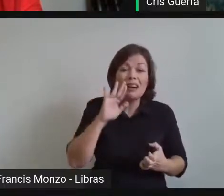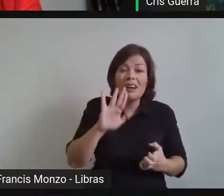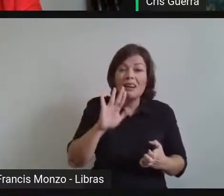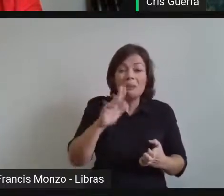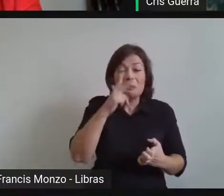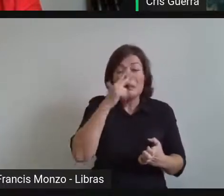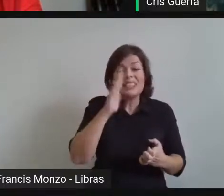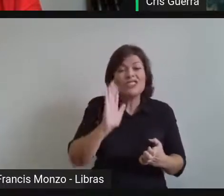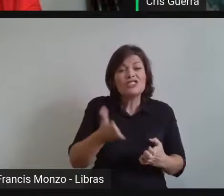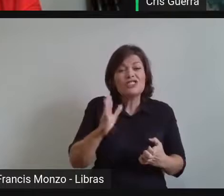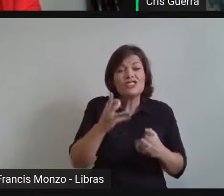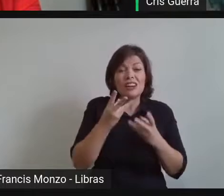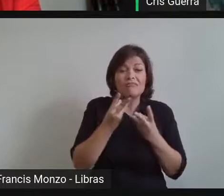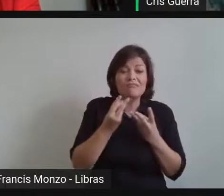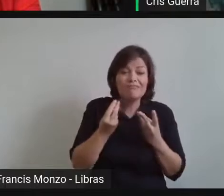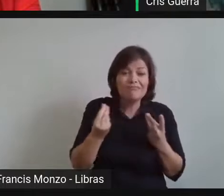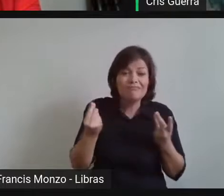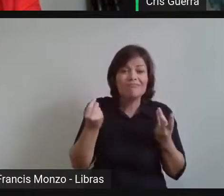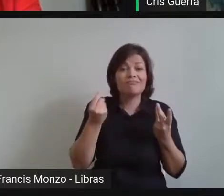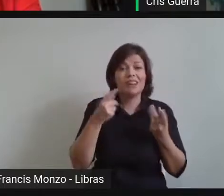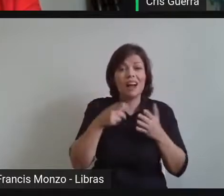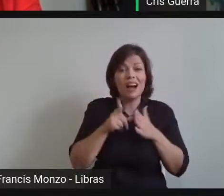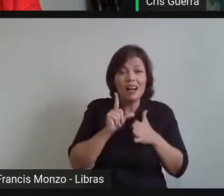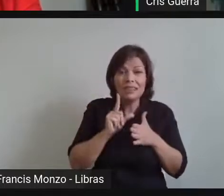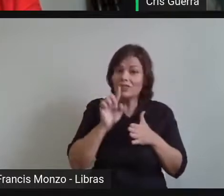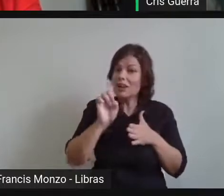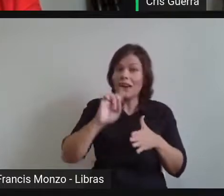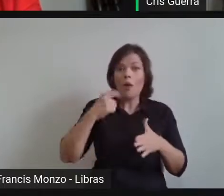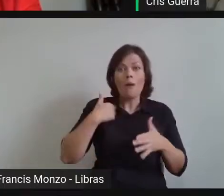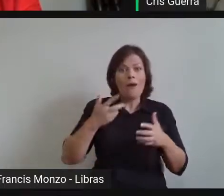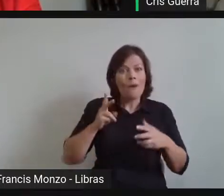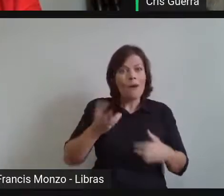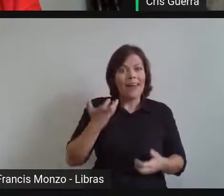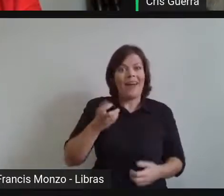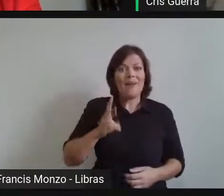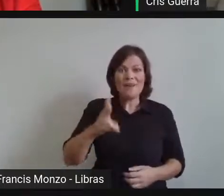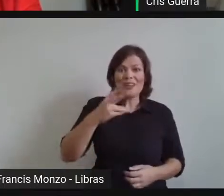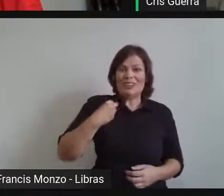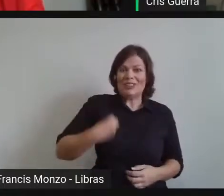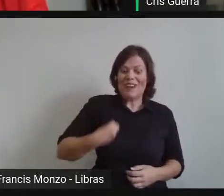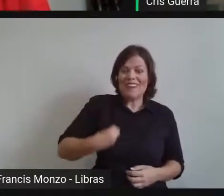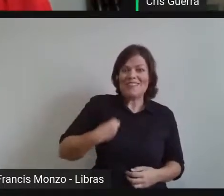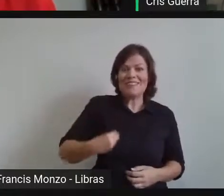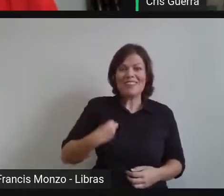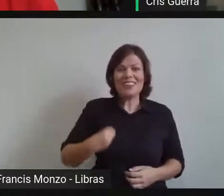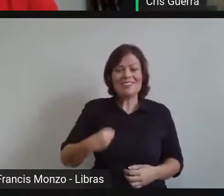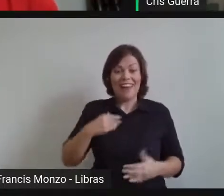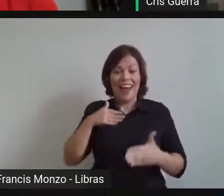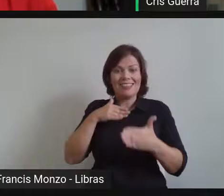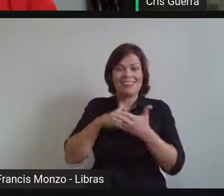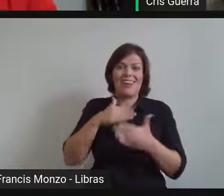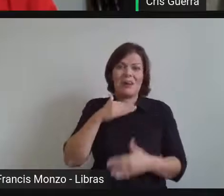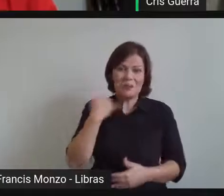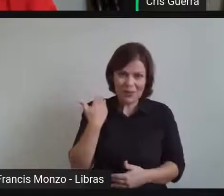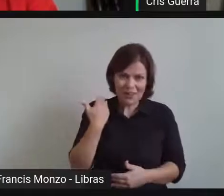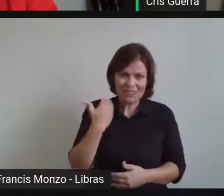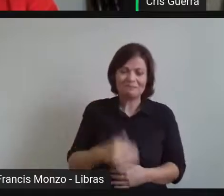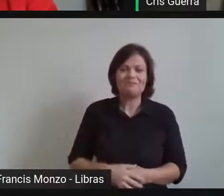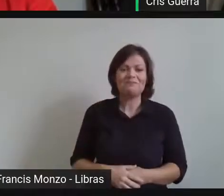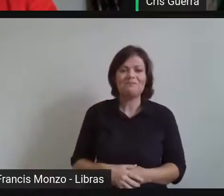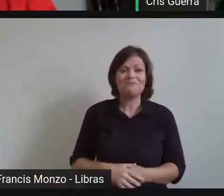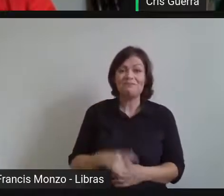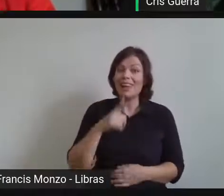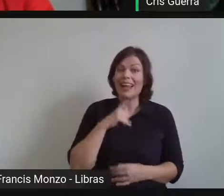que a gente ganha com isso, né? Tem muita pergunta aqui já que eu estou vendo, hein, Eliana? Você está conduzindo super